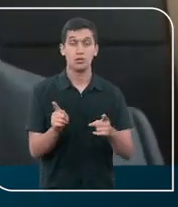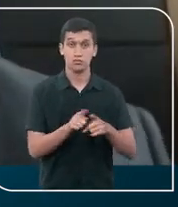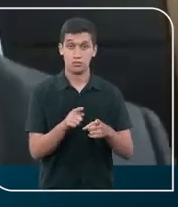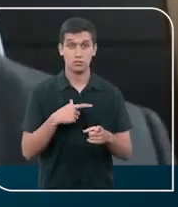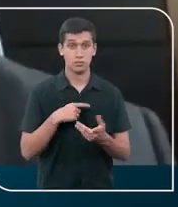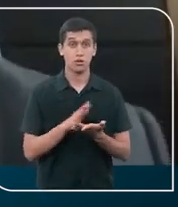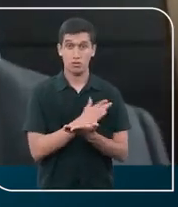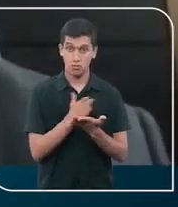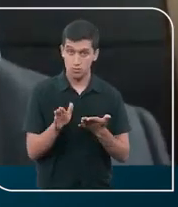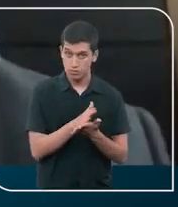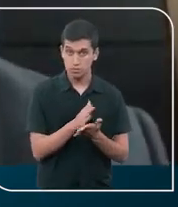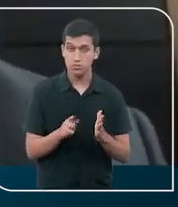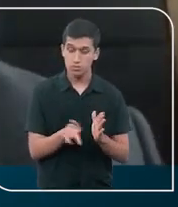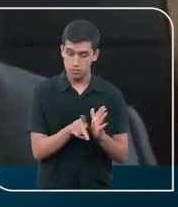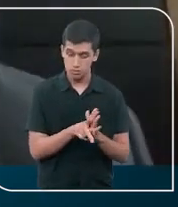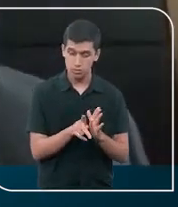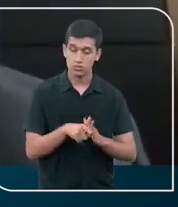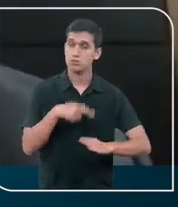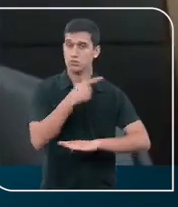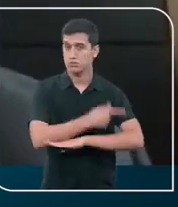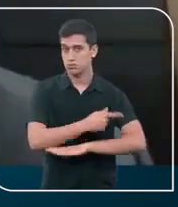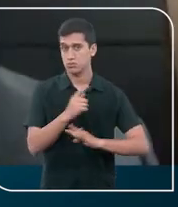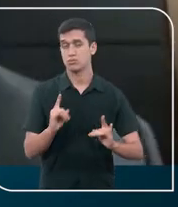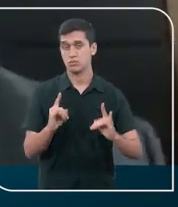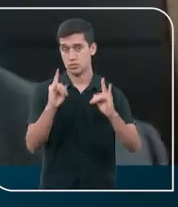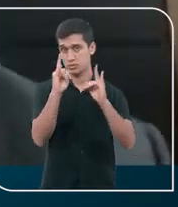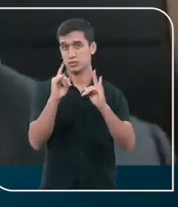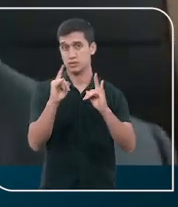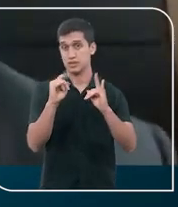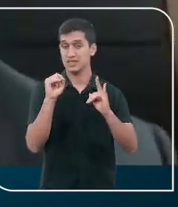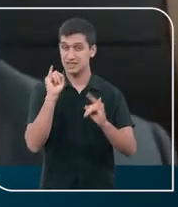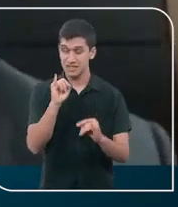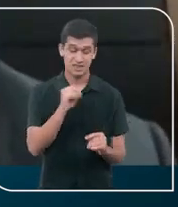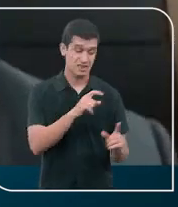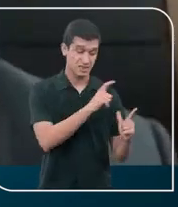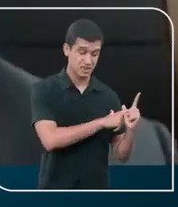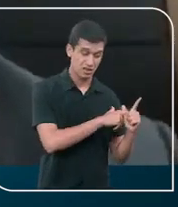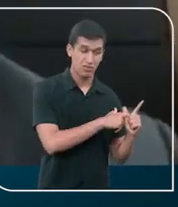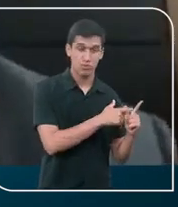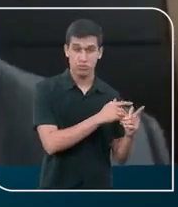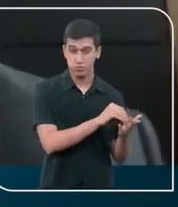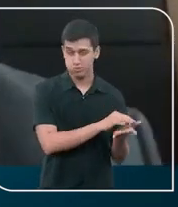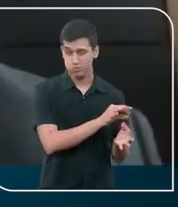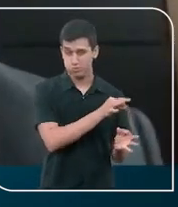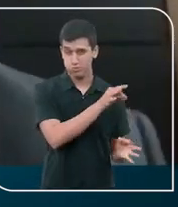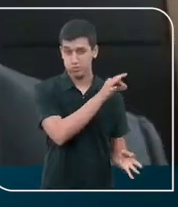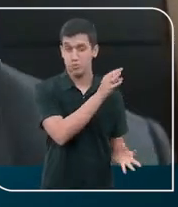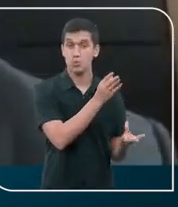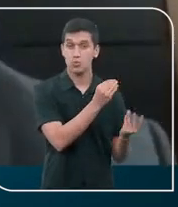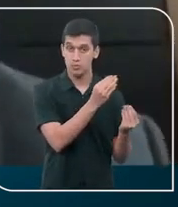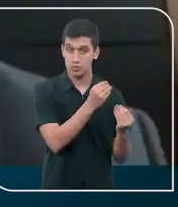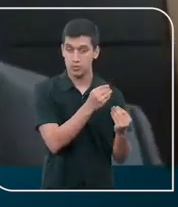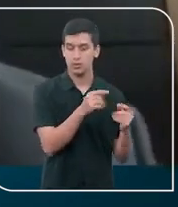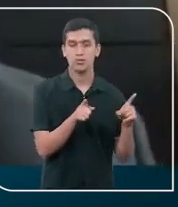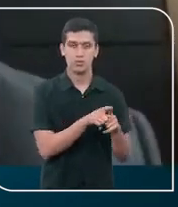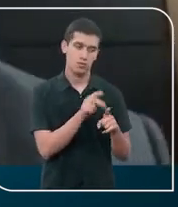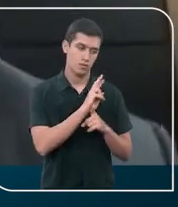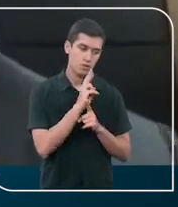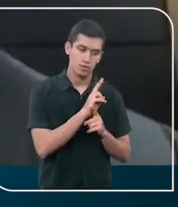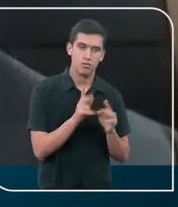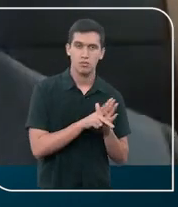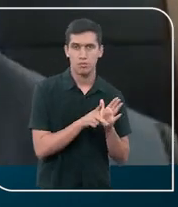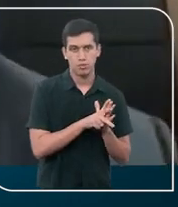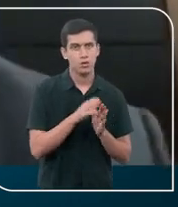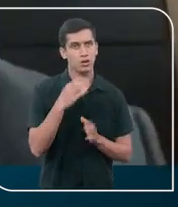cota condominial. E se isso é inadimplência crônica, existe a alternativa da cessão do crédito da cota condominial. Claro que é bem